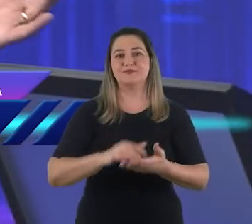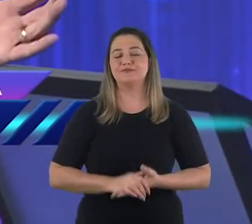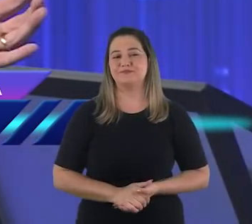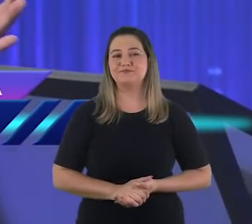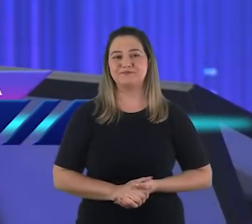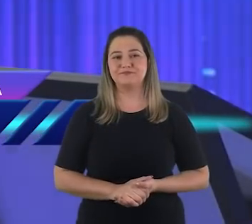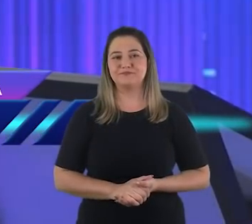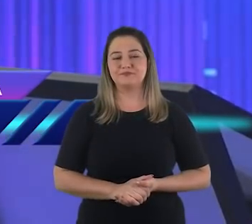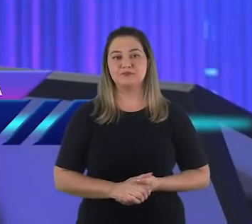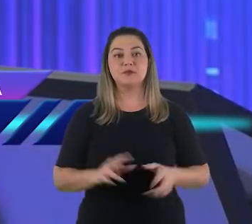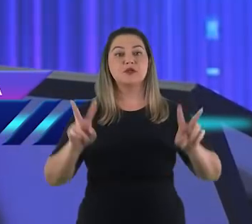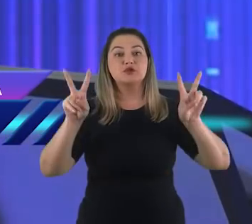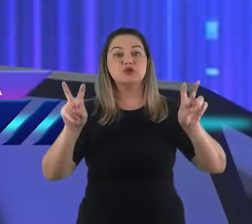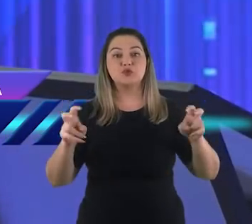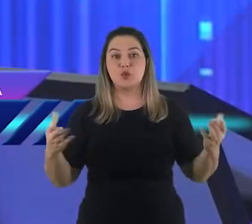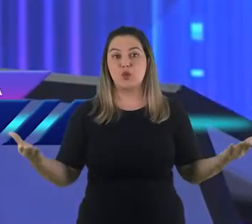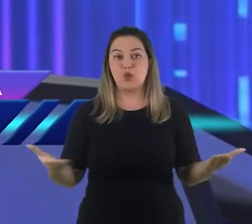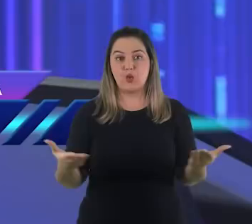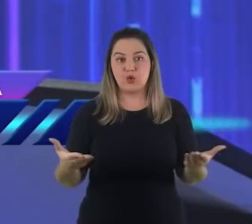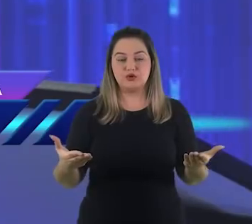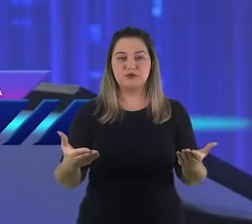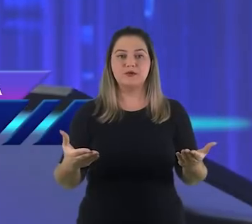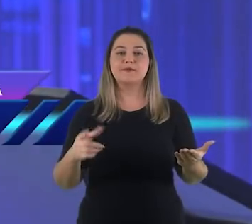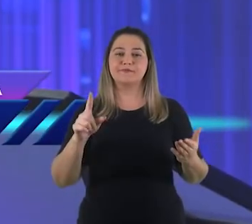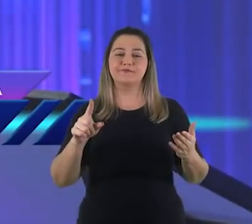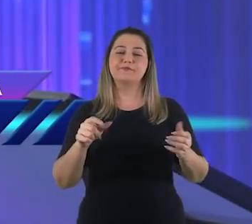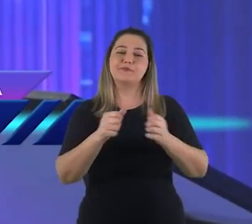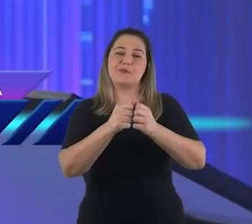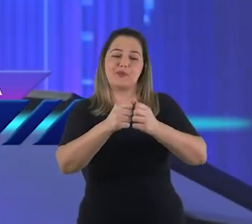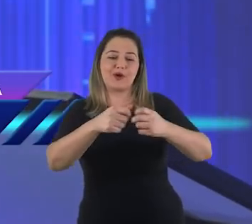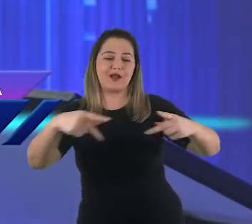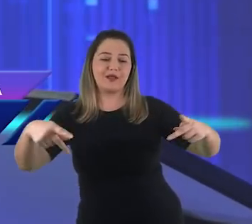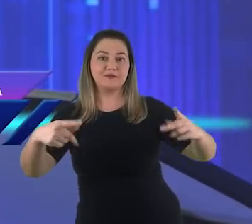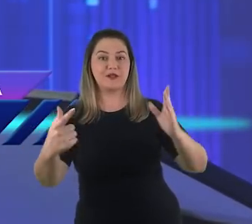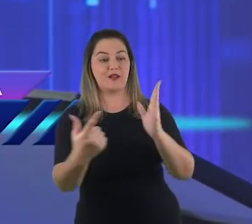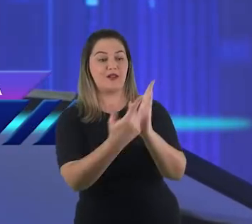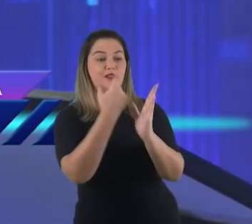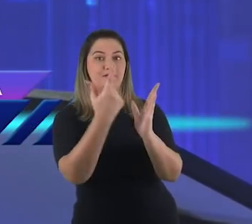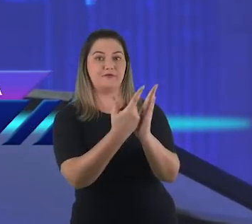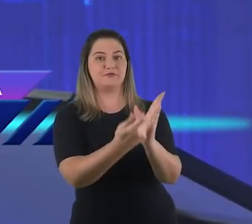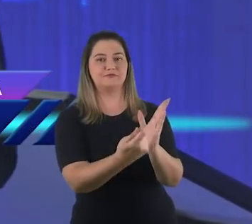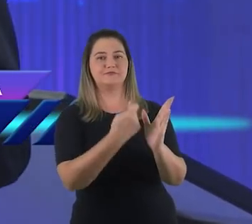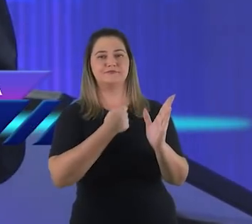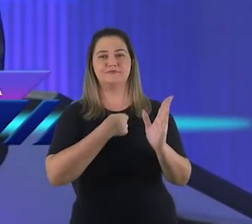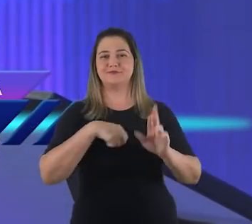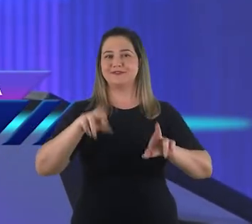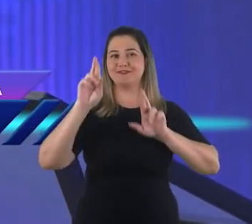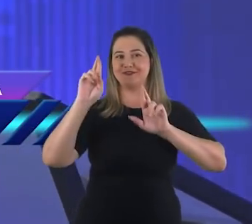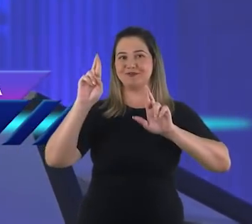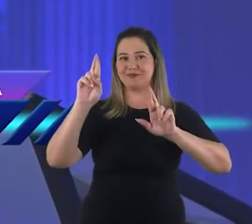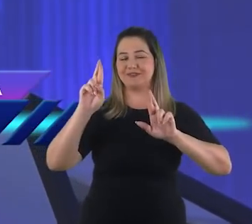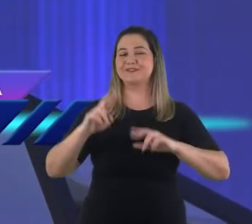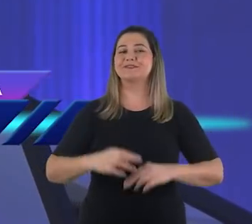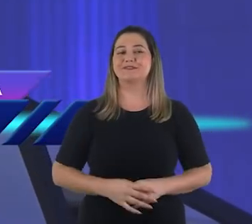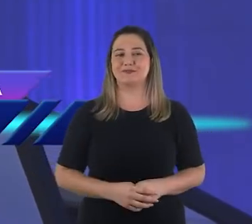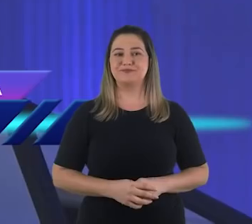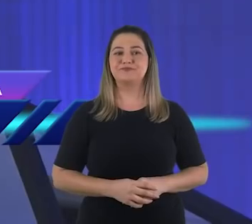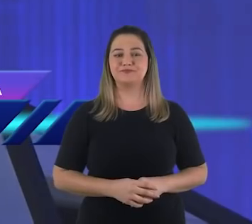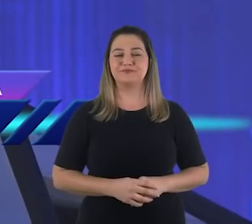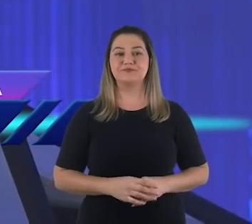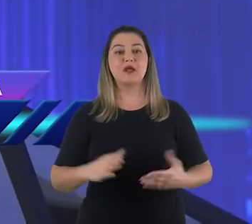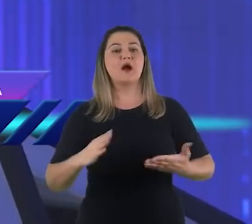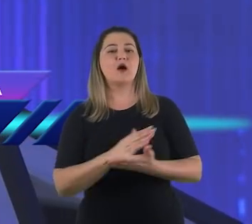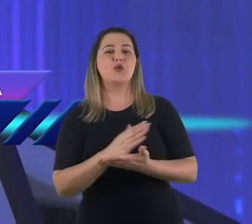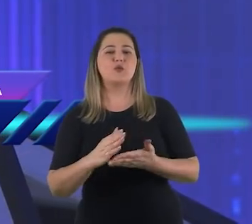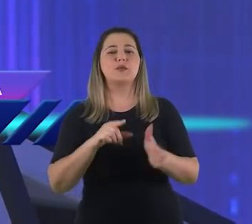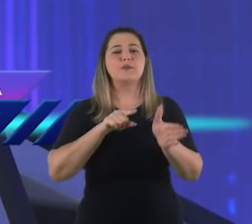O título de hoje é Apocalipse, um livro de esperança. Algumas perguntas